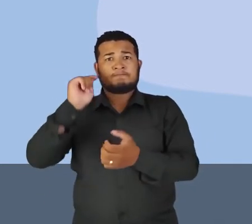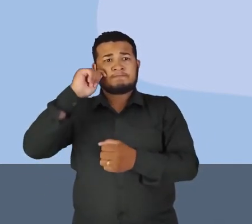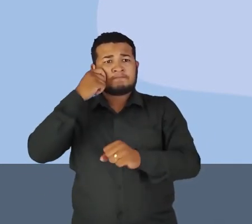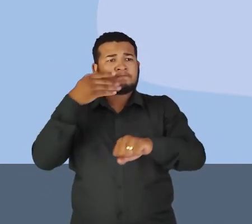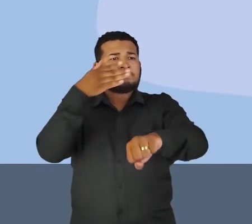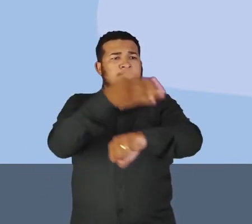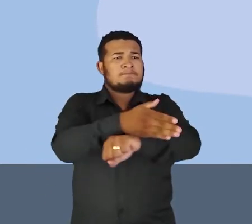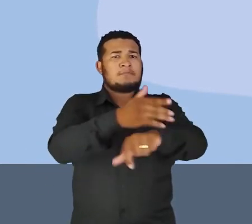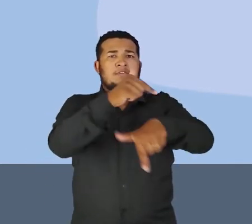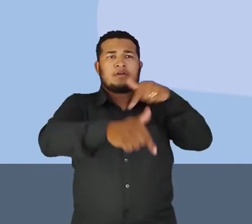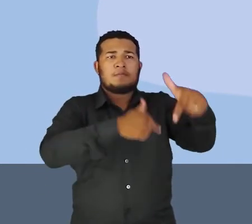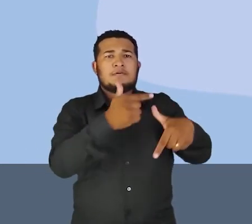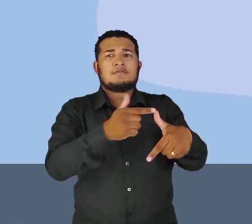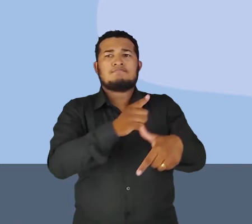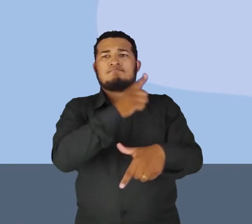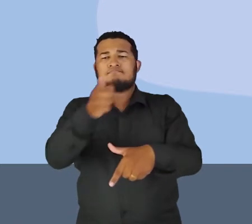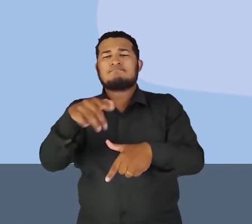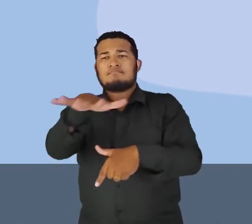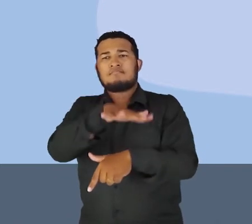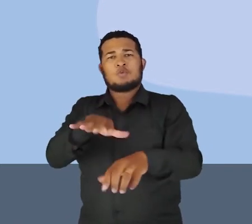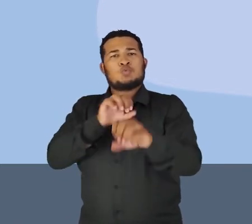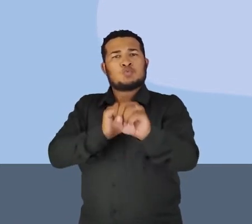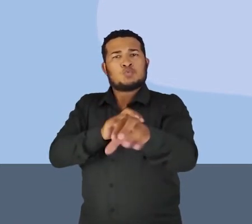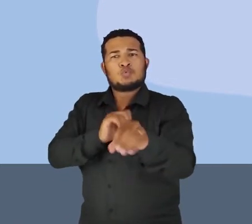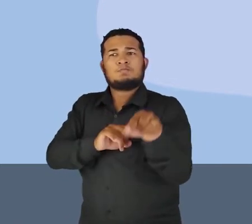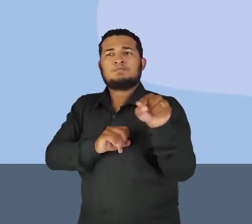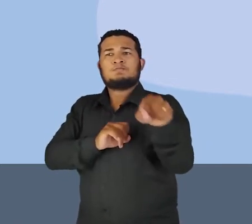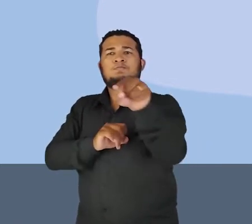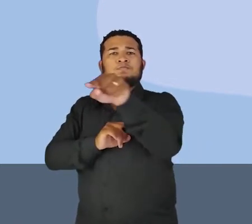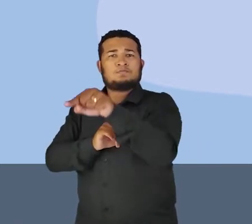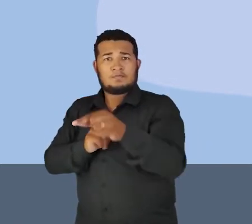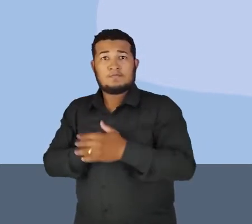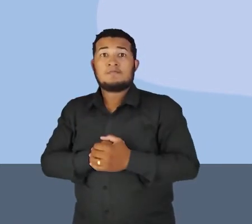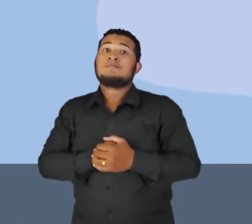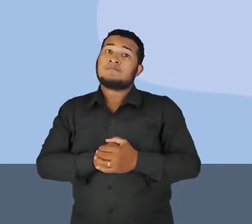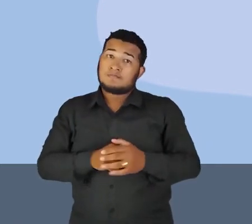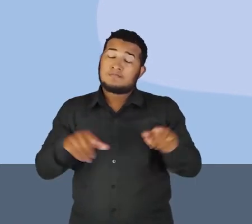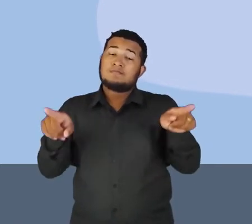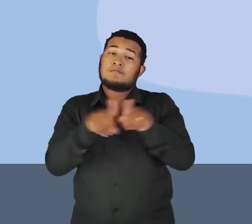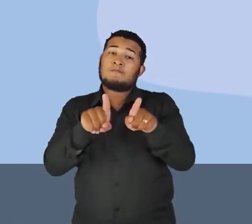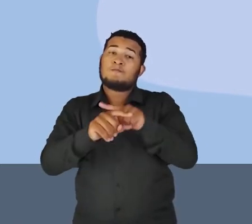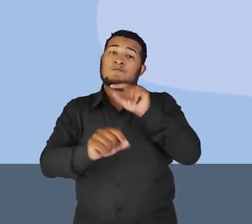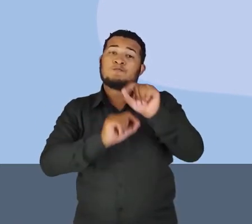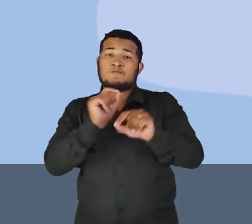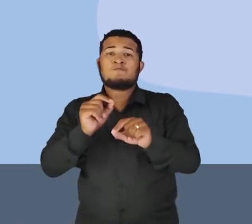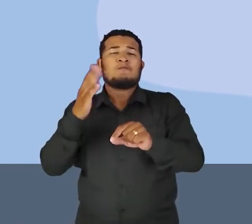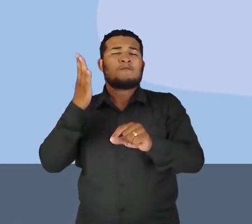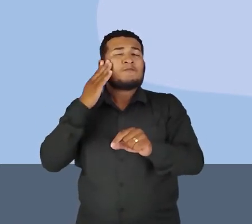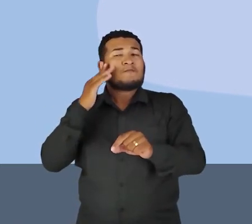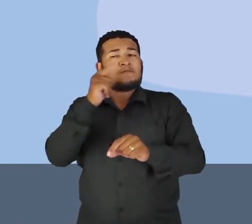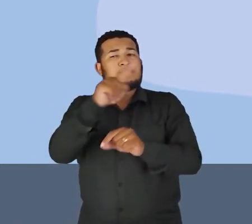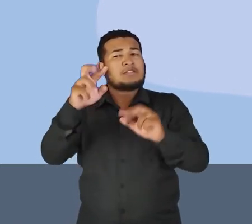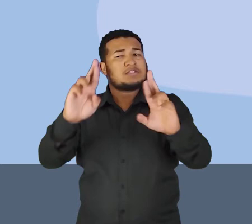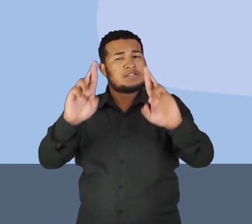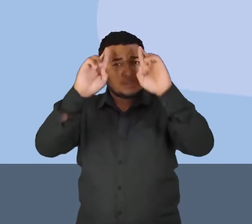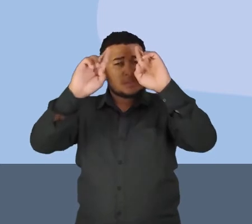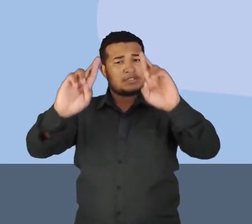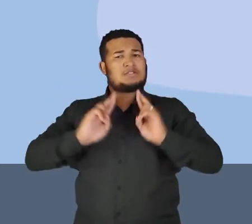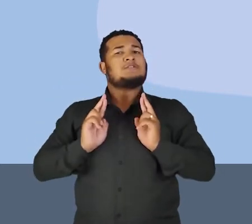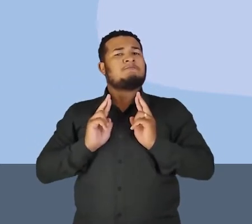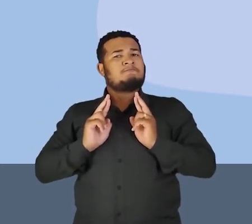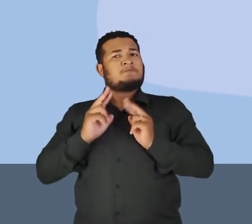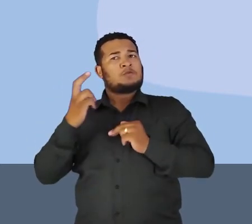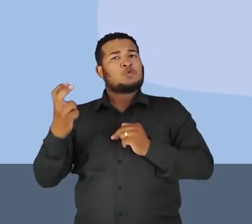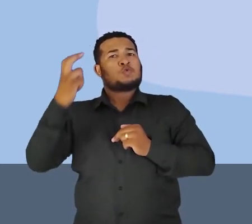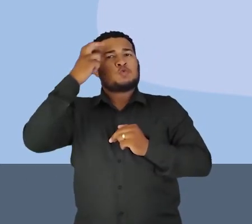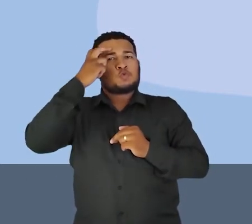de trabalho, nos campos educacionais e, além do respeito à cultura e à